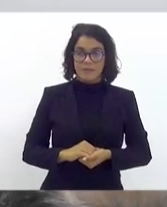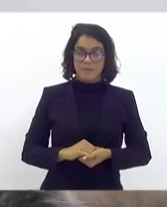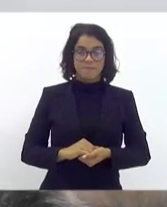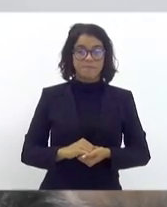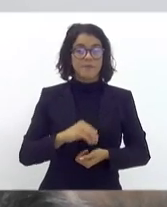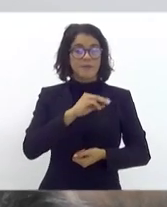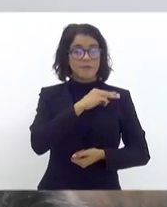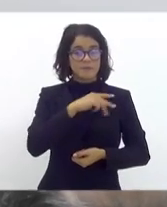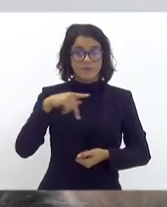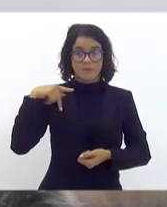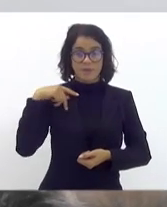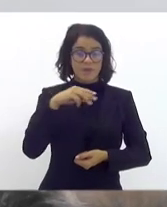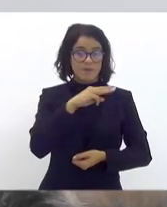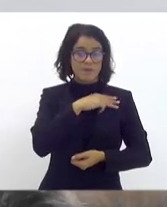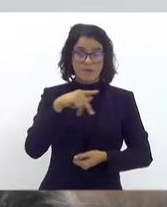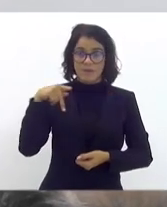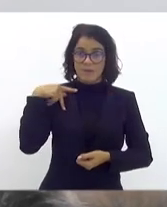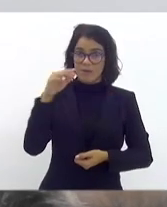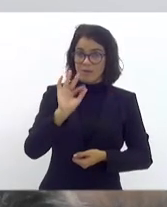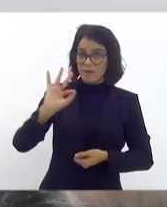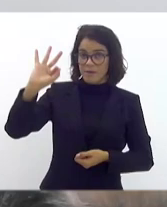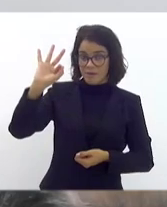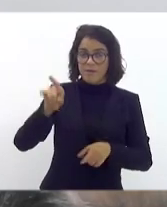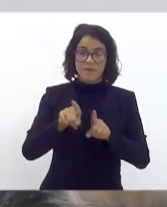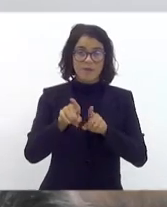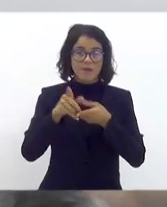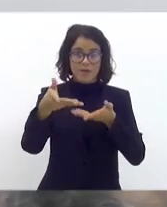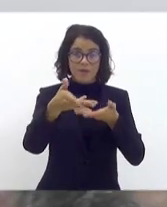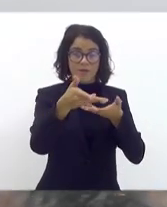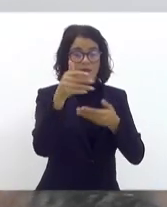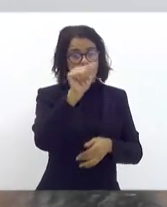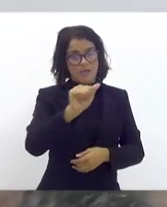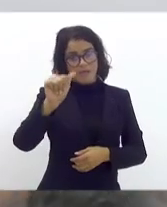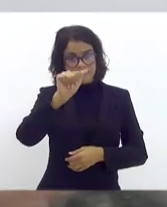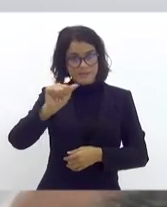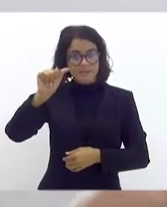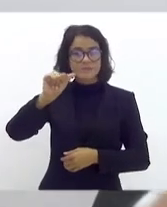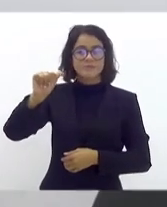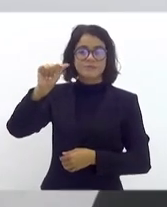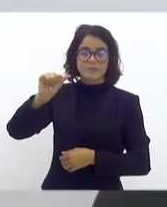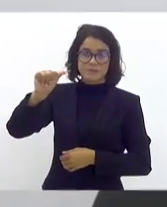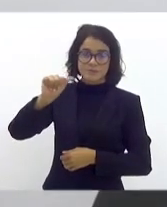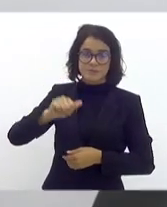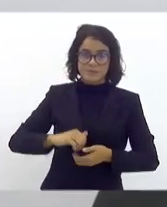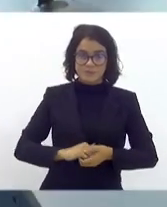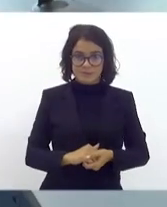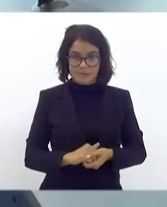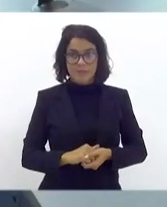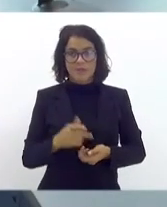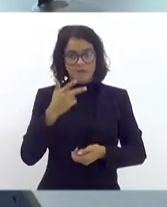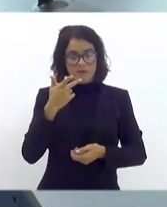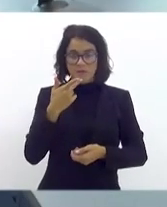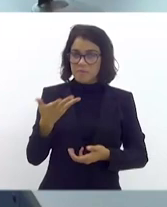MP, MPF, e a gente convida as associações que Vossa Excelência também, deputado Fábio Silva, muito bem colocou e que